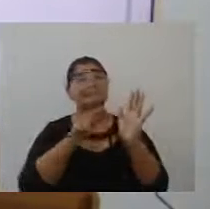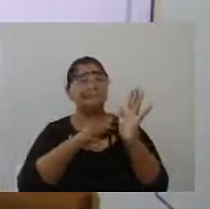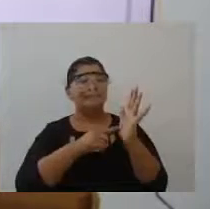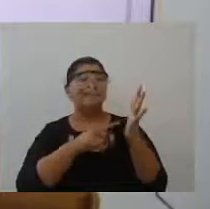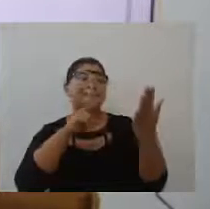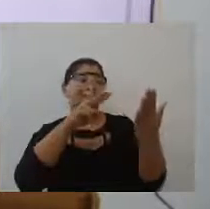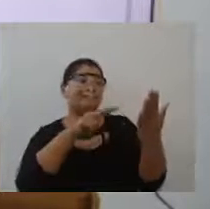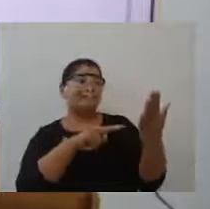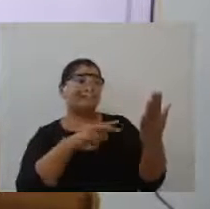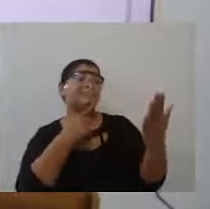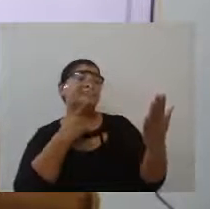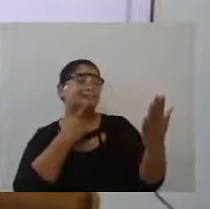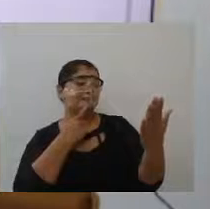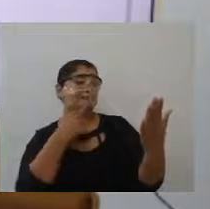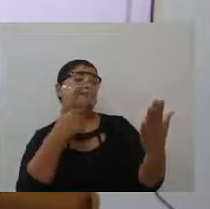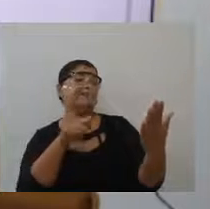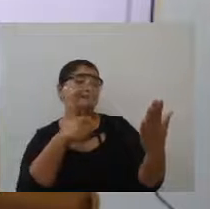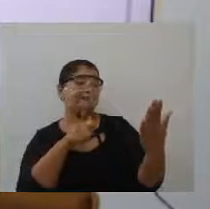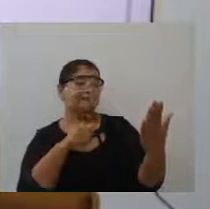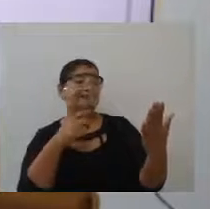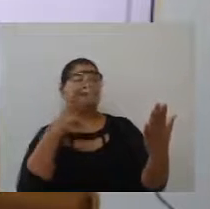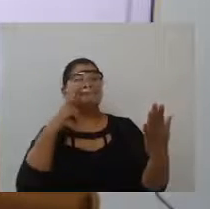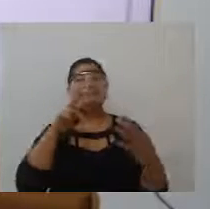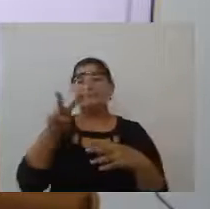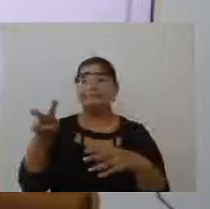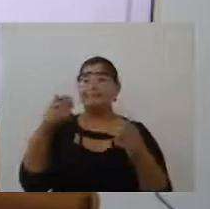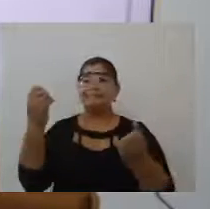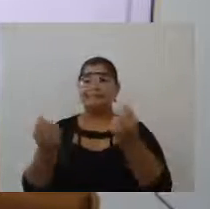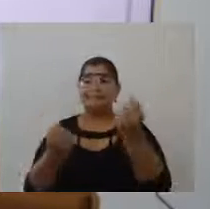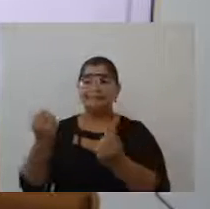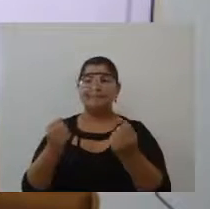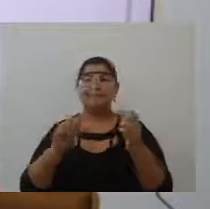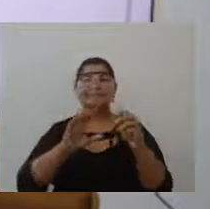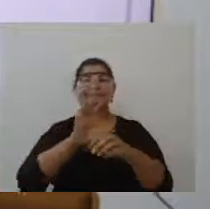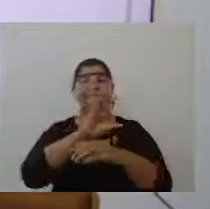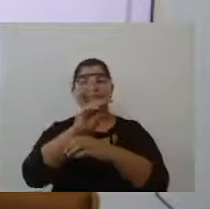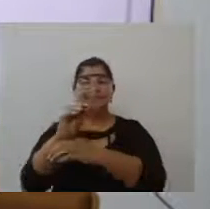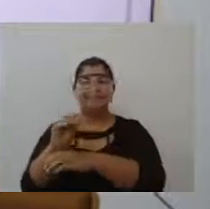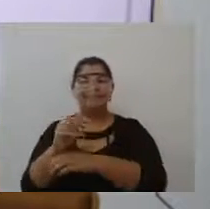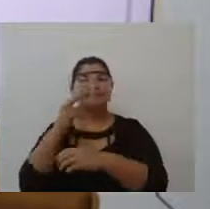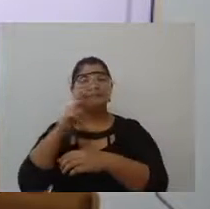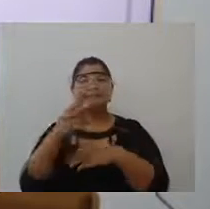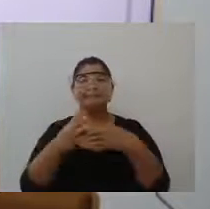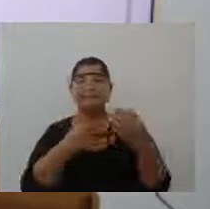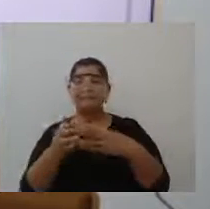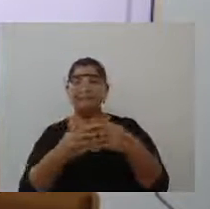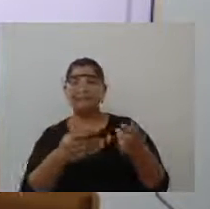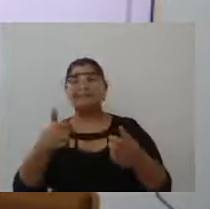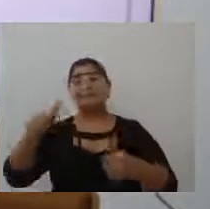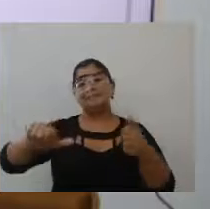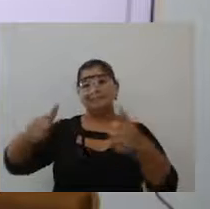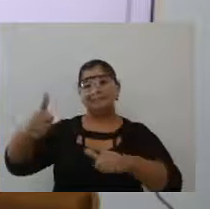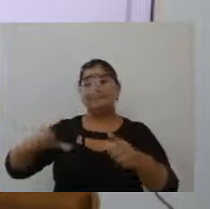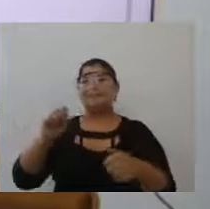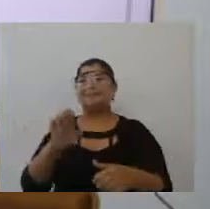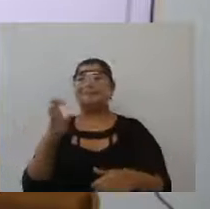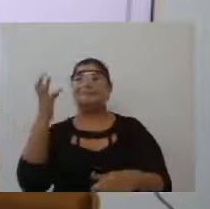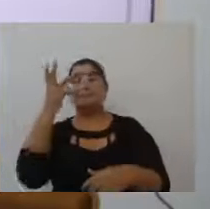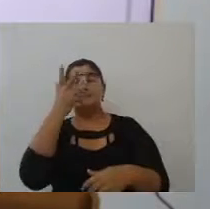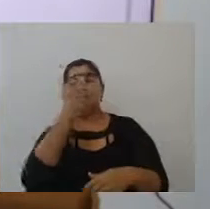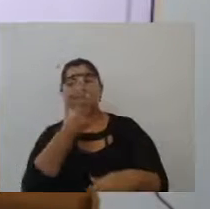significa julgamento. Você vê um carro, você vê uma foto, você vê qualquer coisa e julga se aquilo ali é bonito,